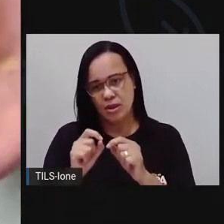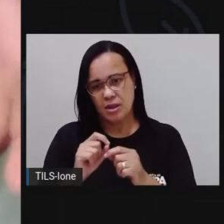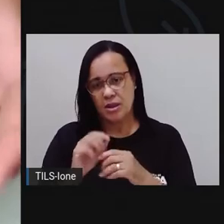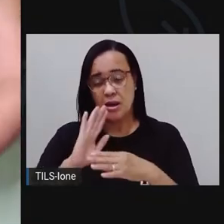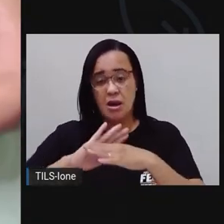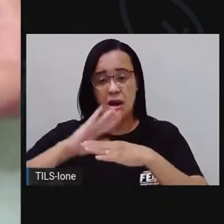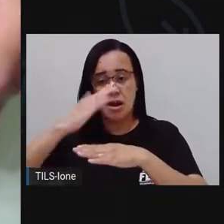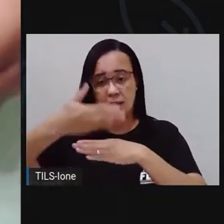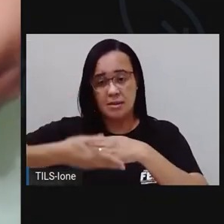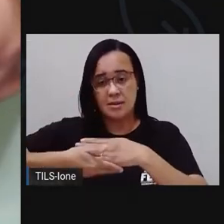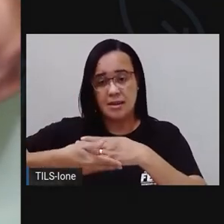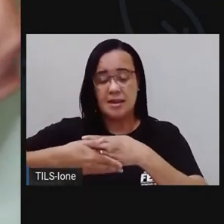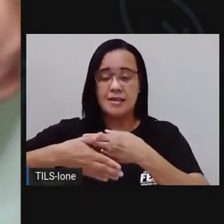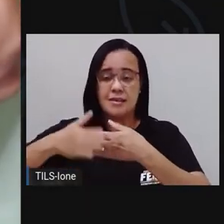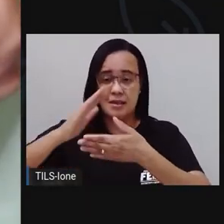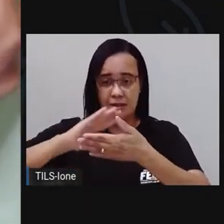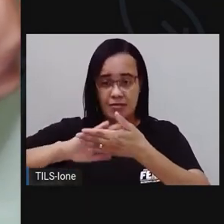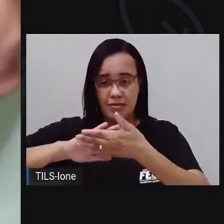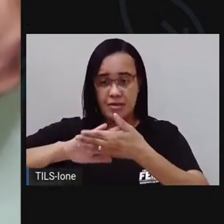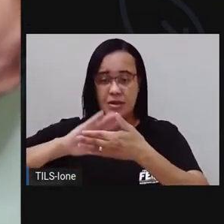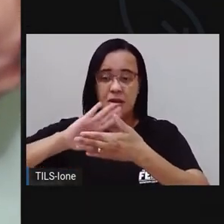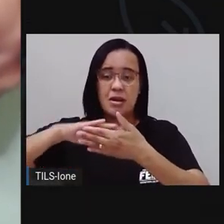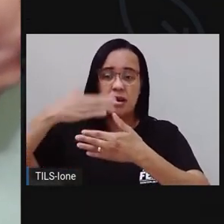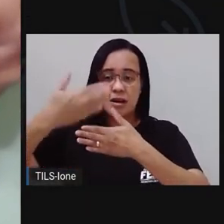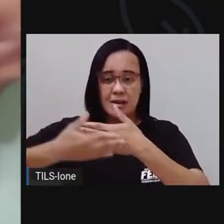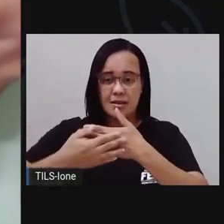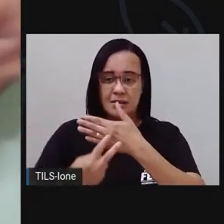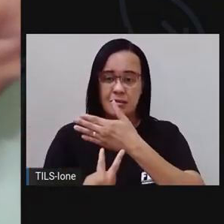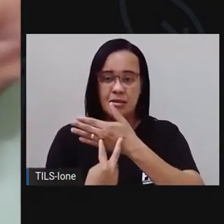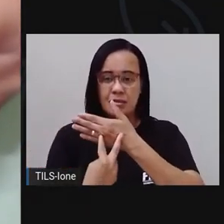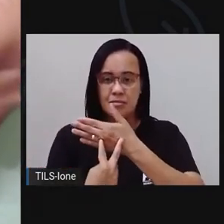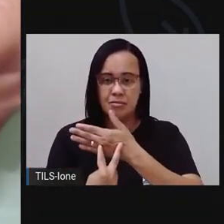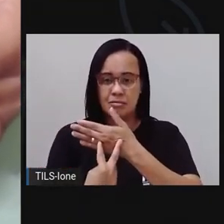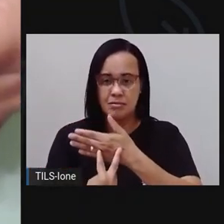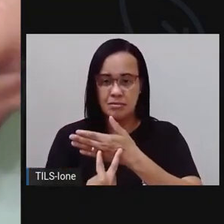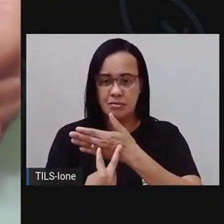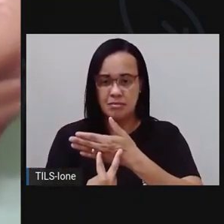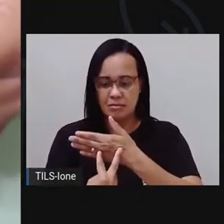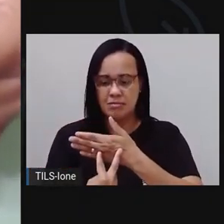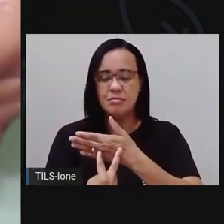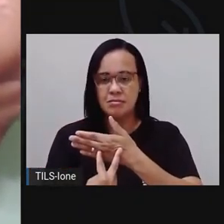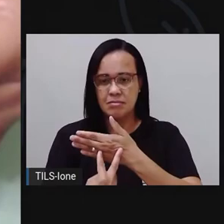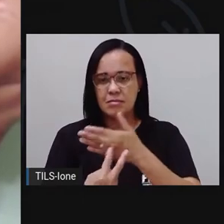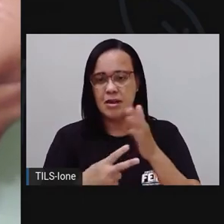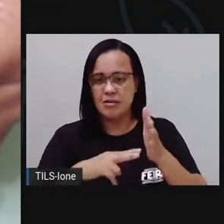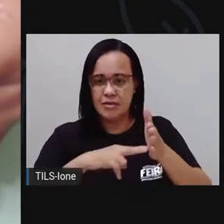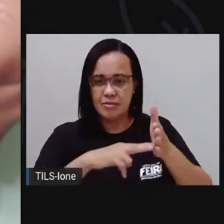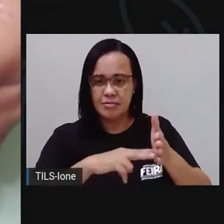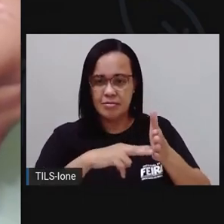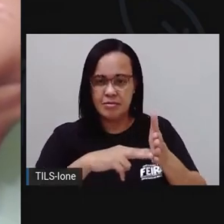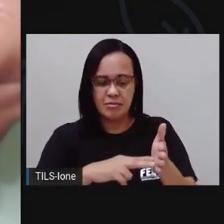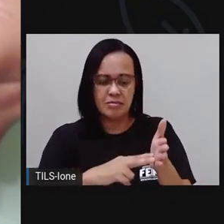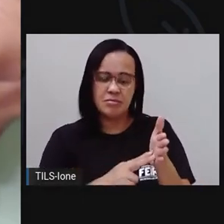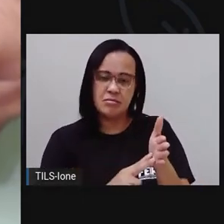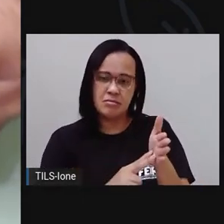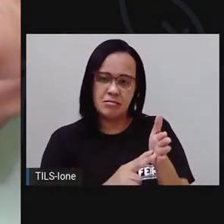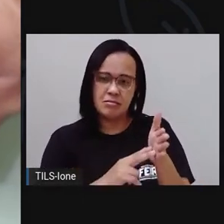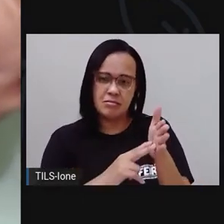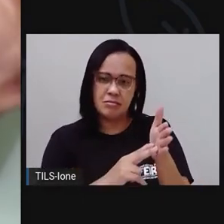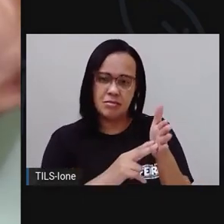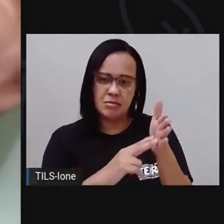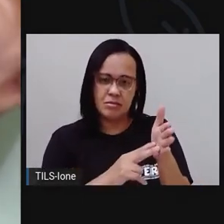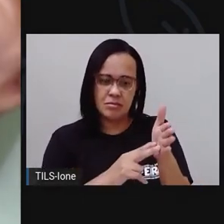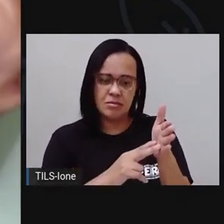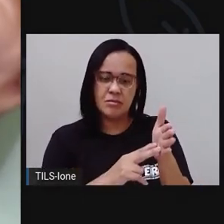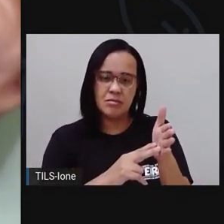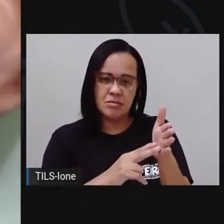aqui, ó, que vai a base que vai sustentar a sua casa. Então a Pró pegou um palito, ó,